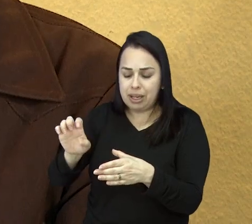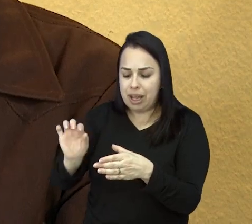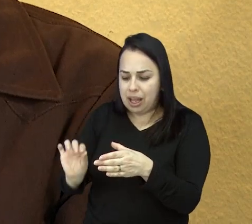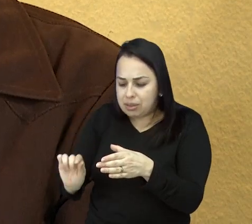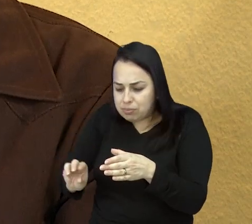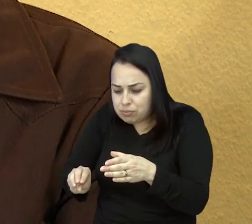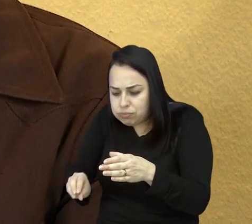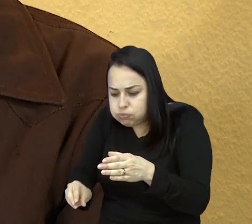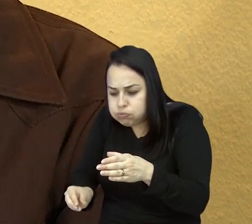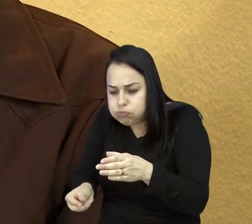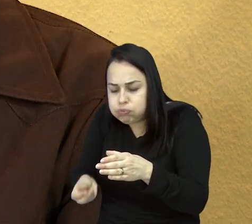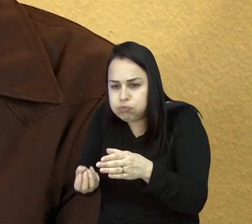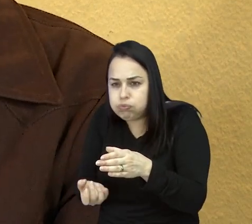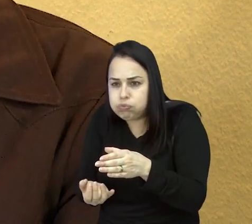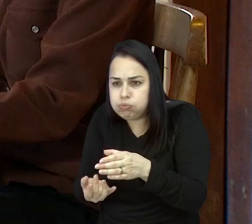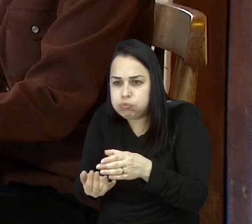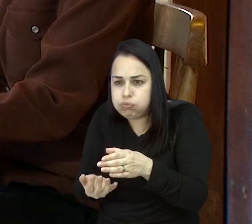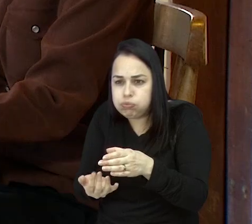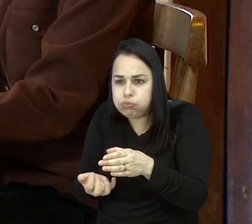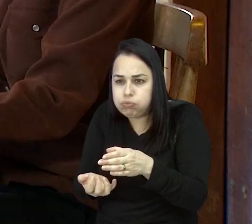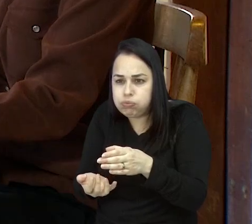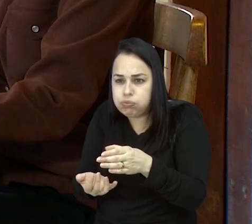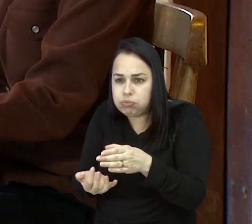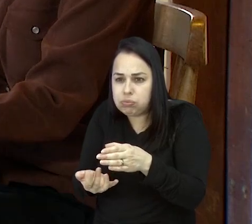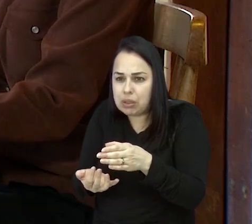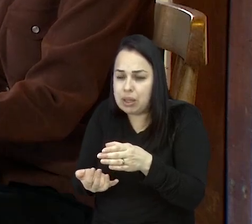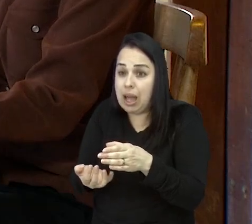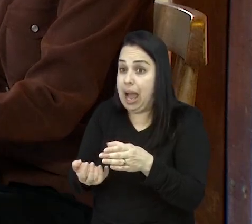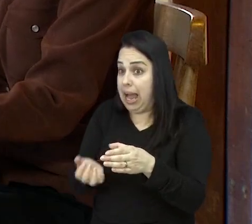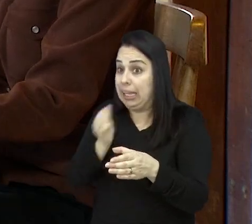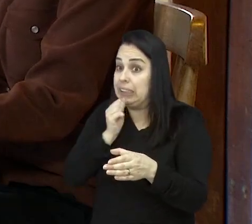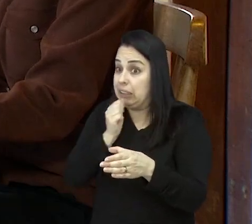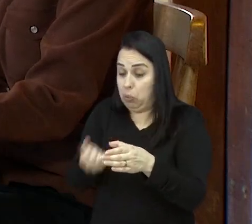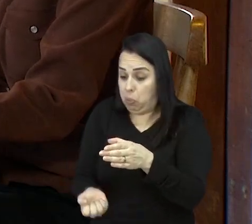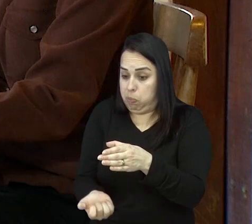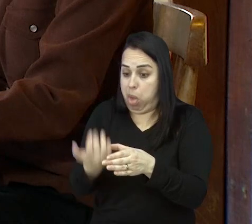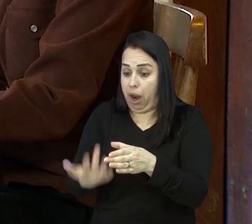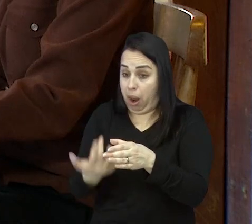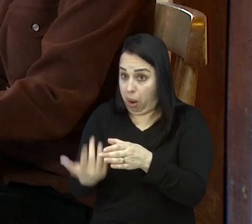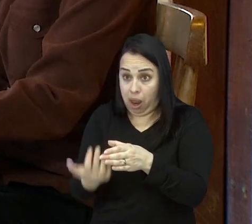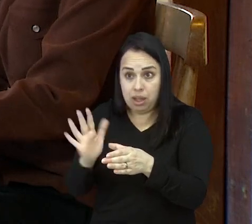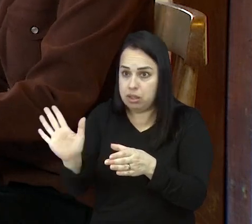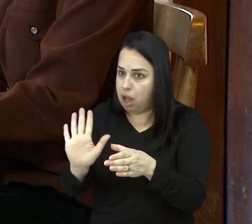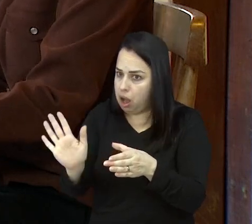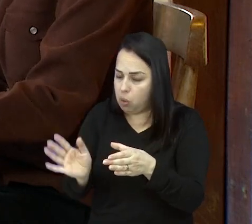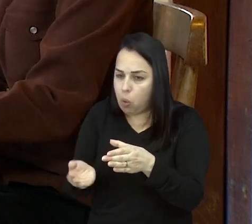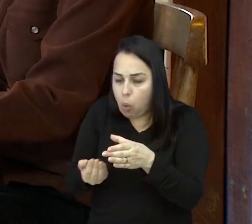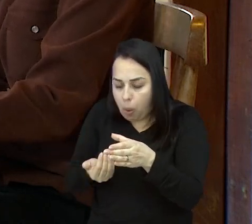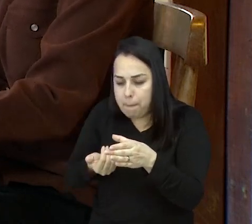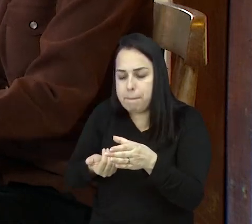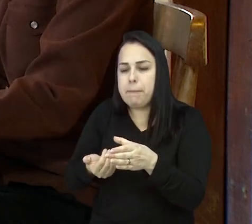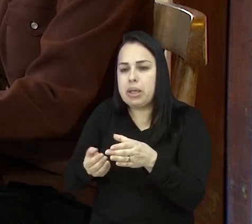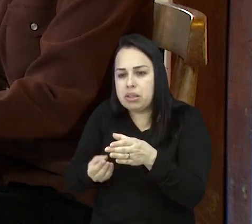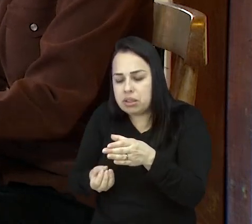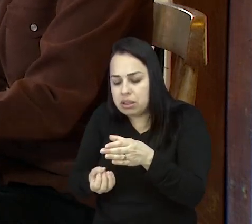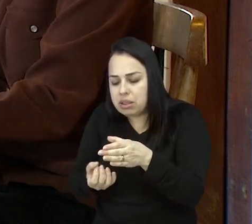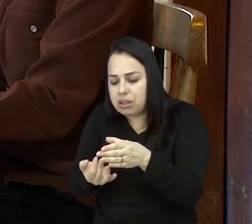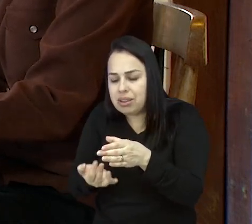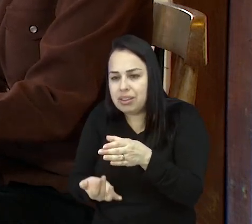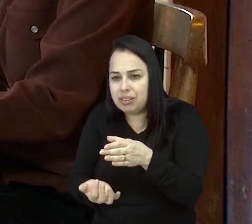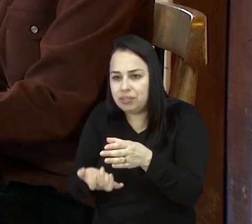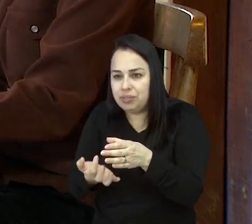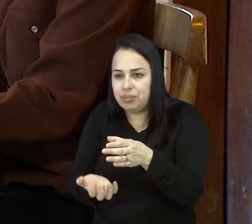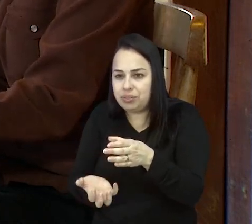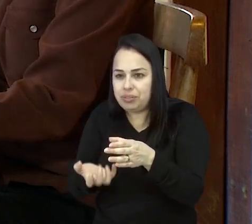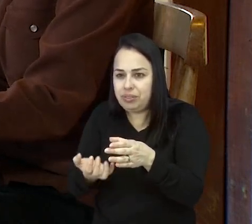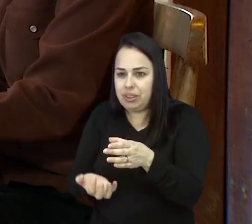para 85, 90 graus, que ainda não é o ponto de ebulição, é um ponto antes, quando as bolhas estão grandes, mas